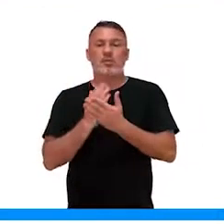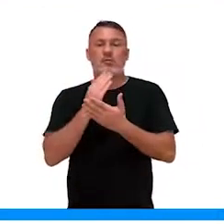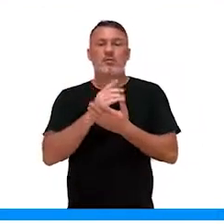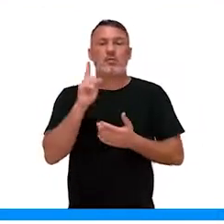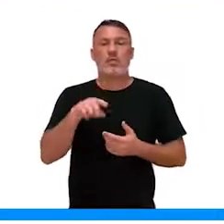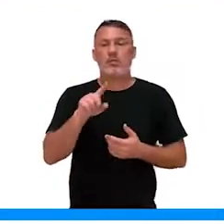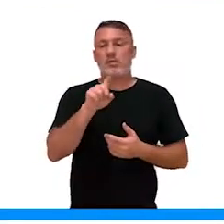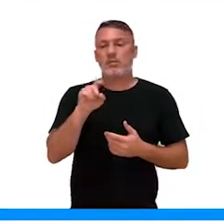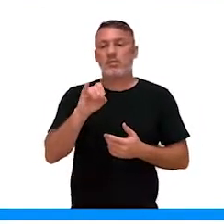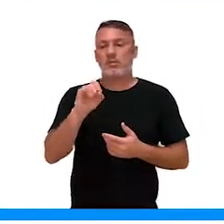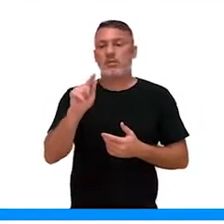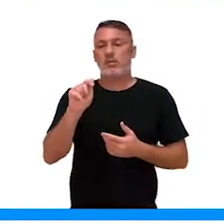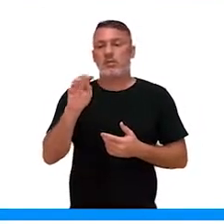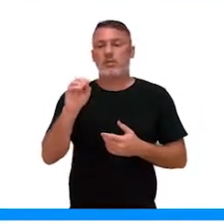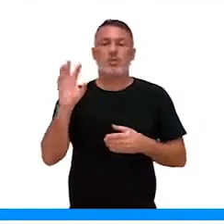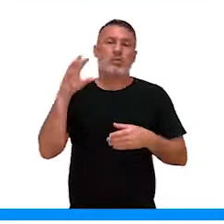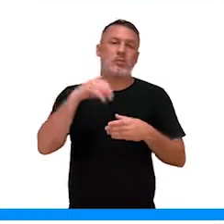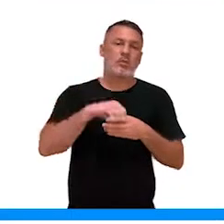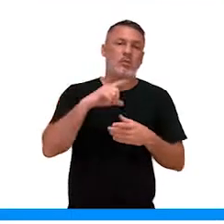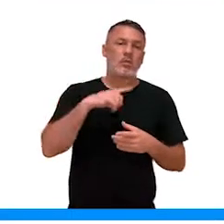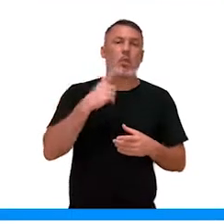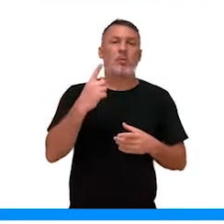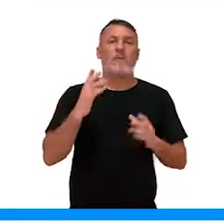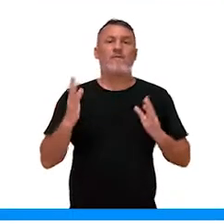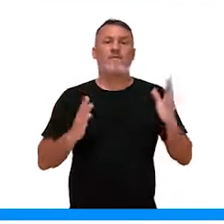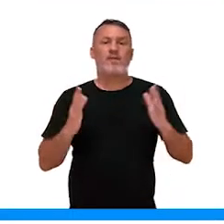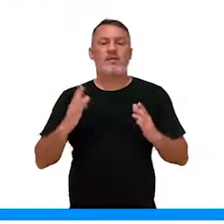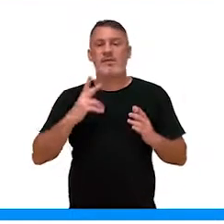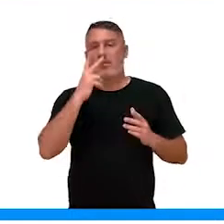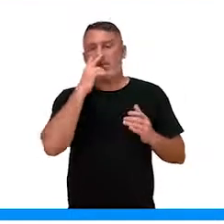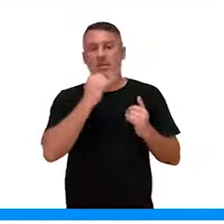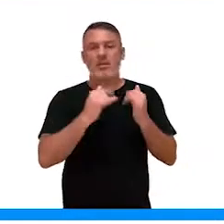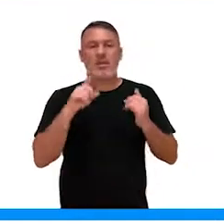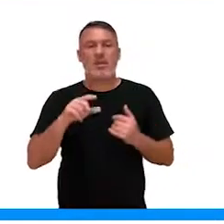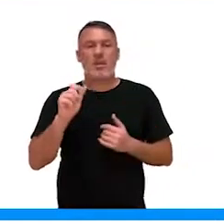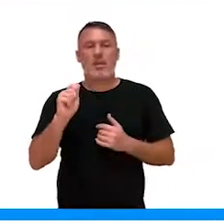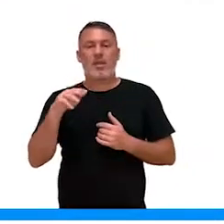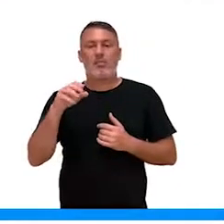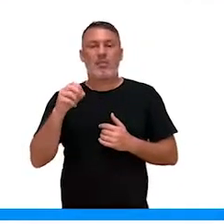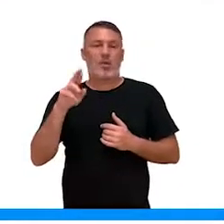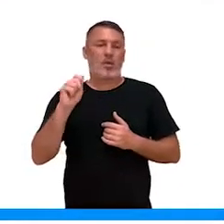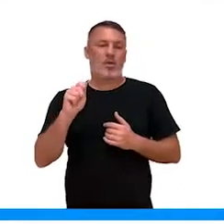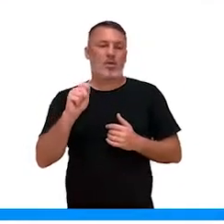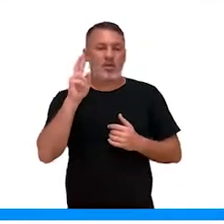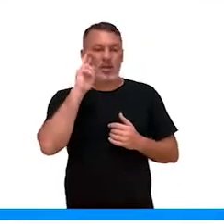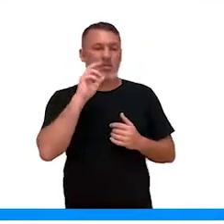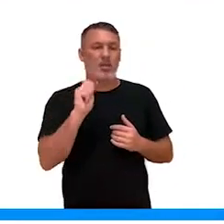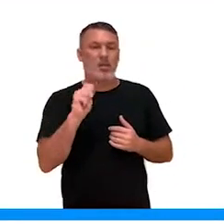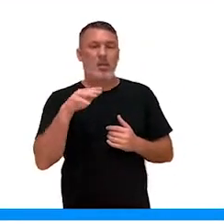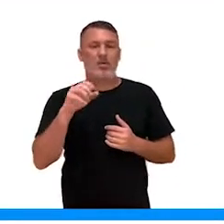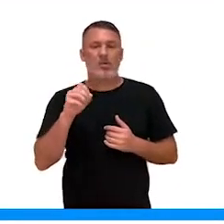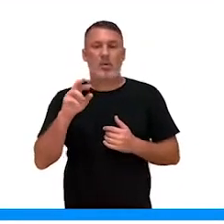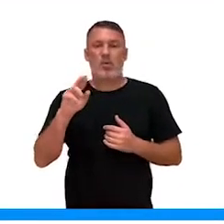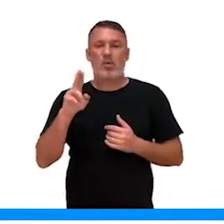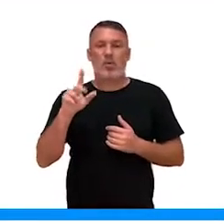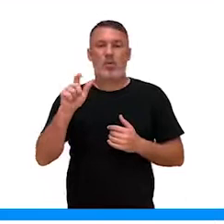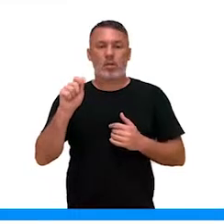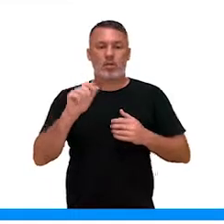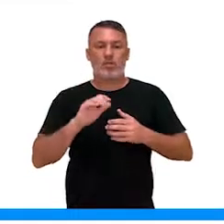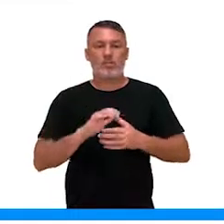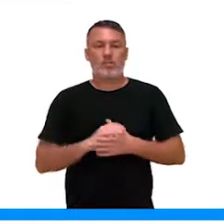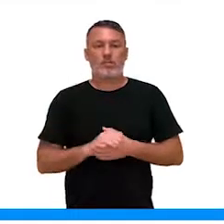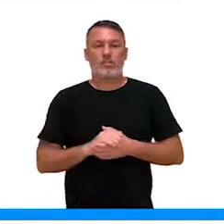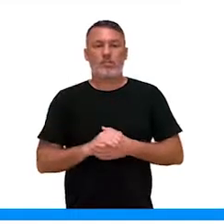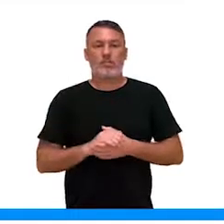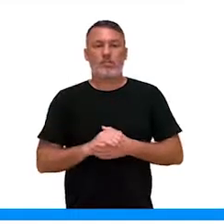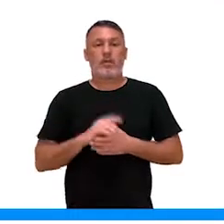que é produto da divisão do zigoto. Até eles formarem aquela fase que eu falei com vocês que parece uma amora, que é a mórula.